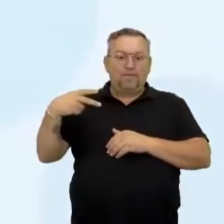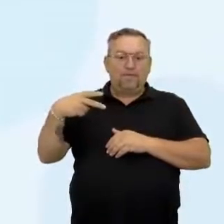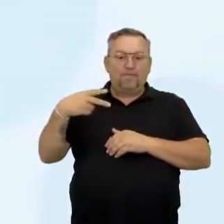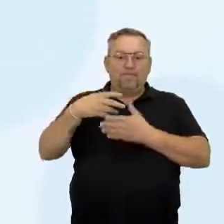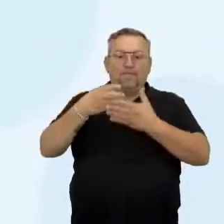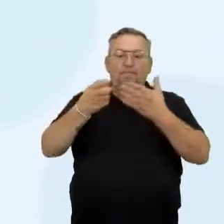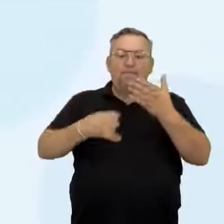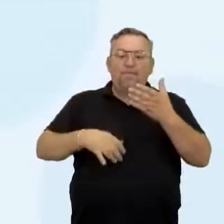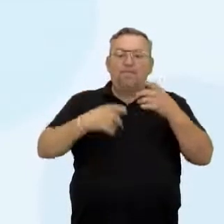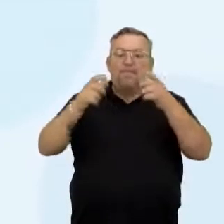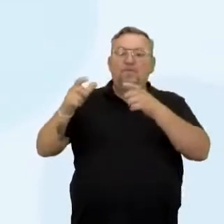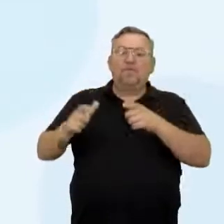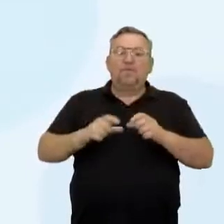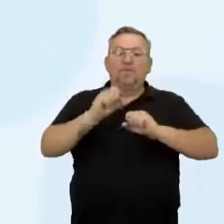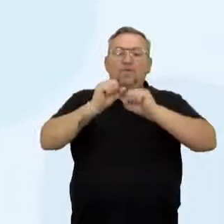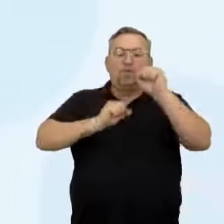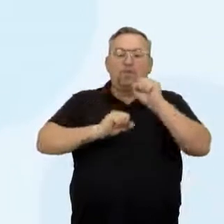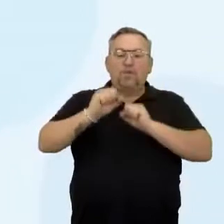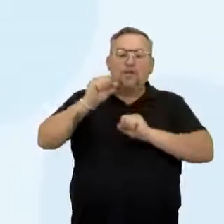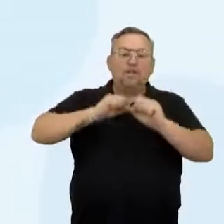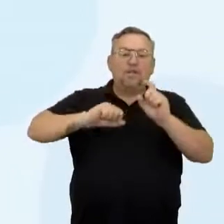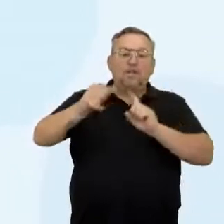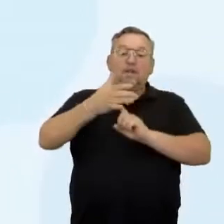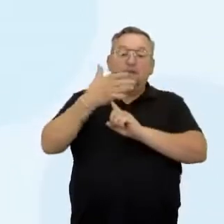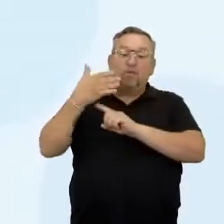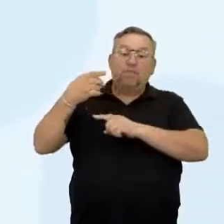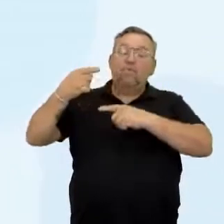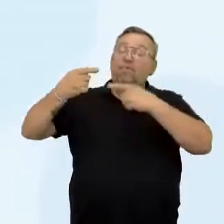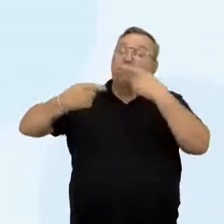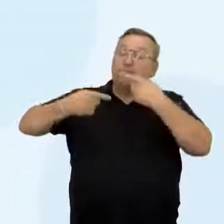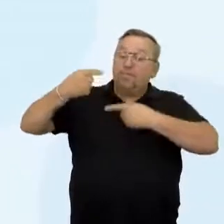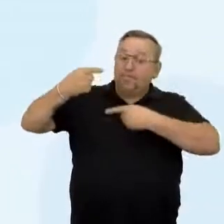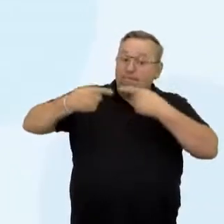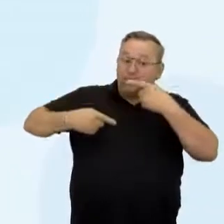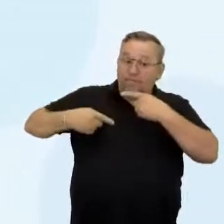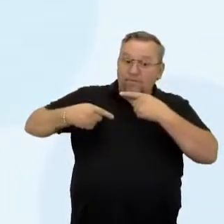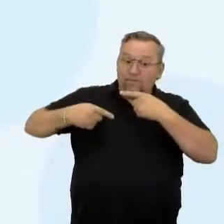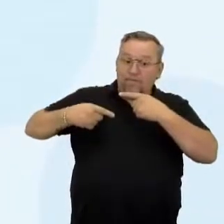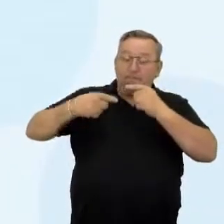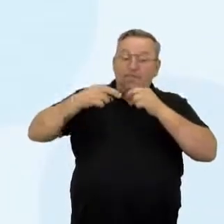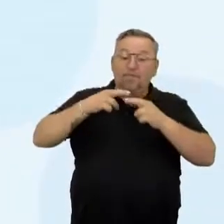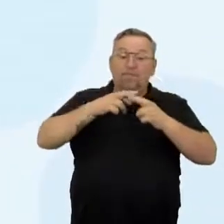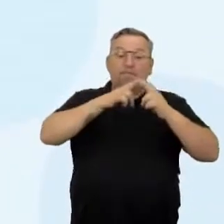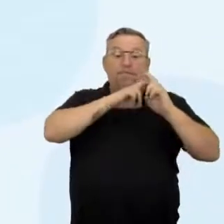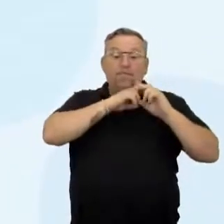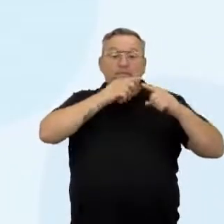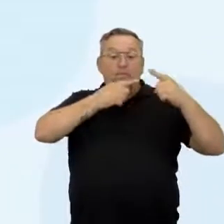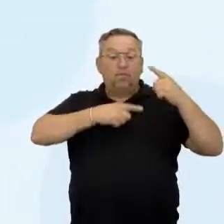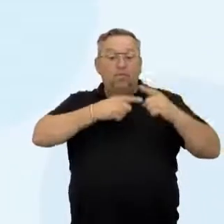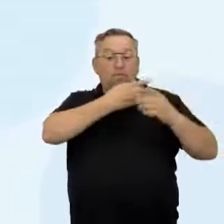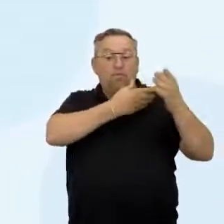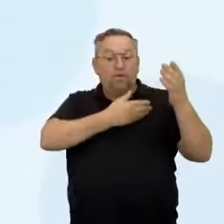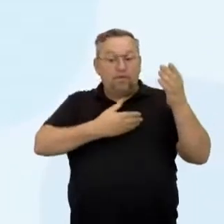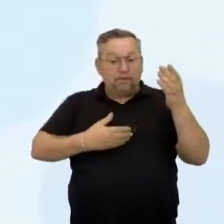EF07GE22. Caracterizar os espaços industriais tecnológicos e discutir o papel das políticas